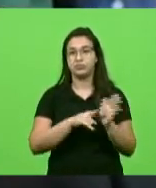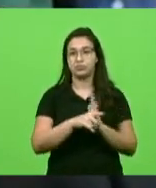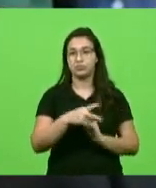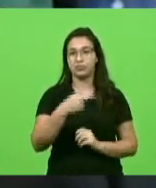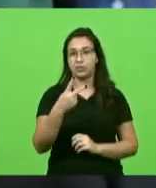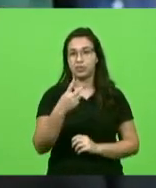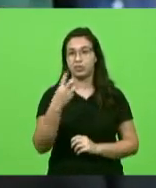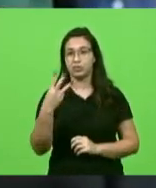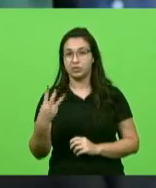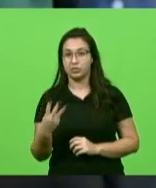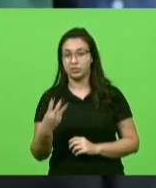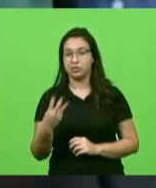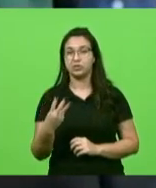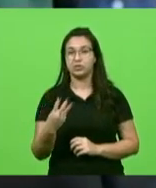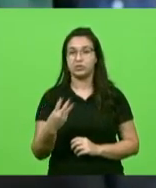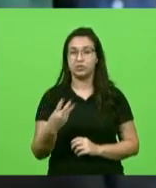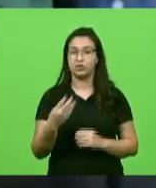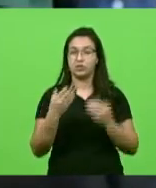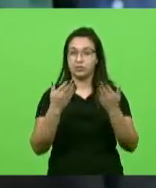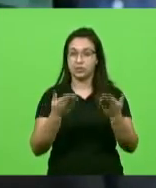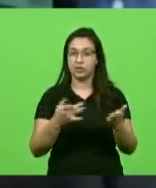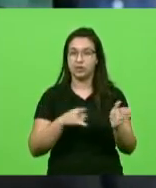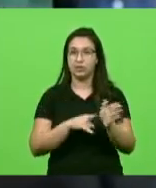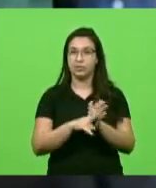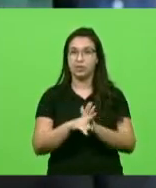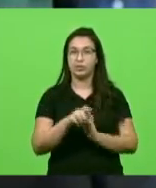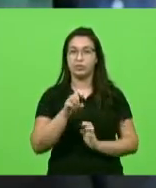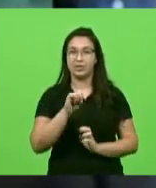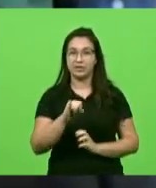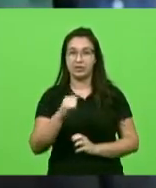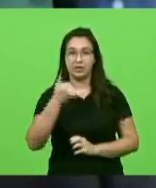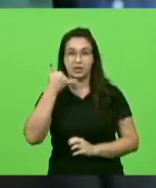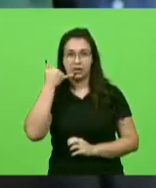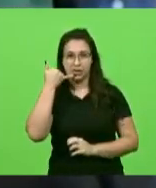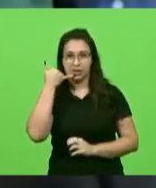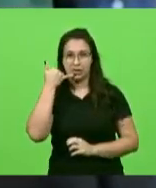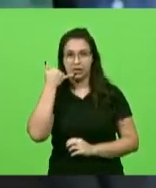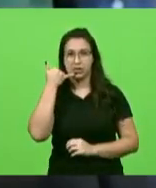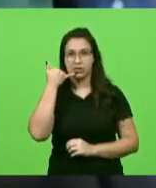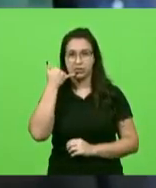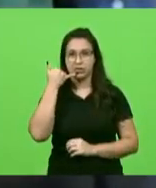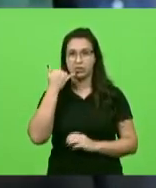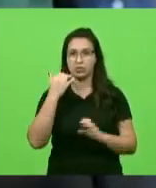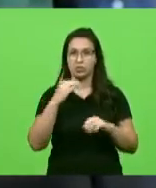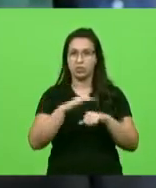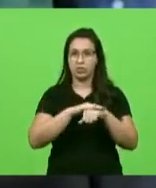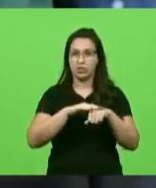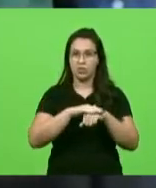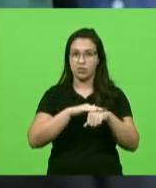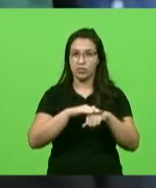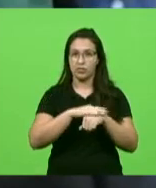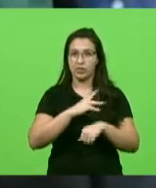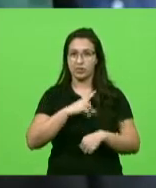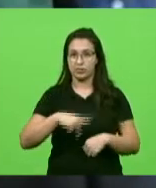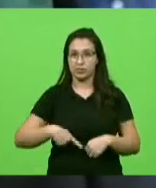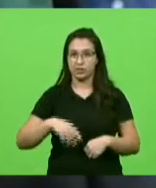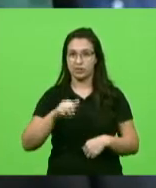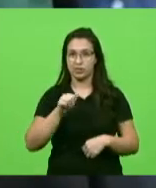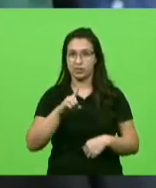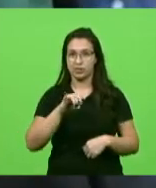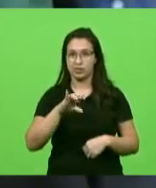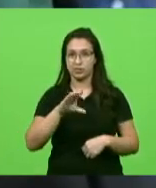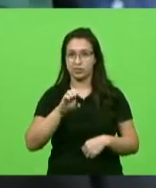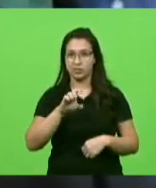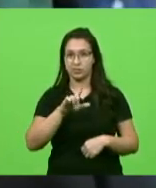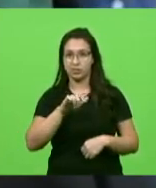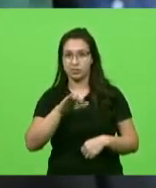três e que vossa excelência pergunta ser na ligação telefônica mantida entre este Presidente Alessandro Morais